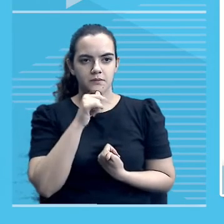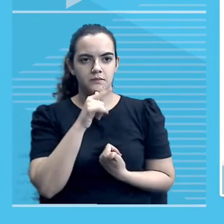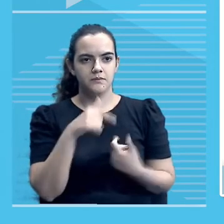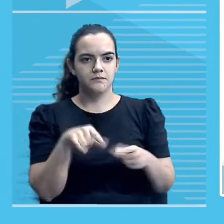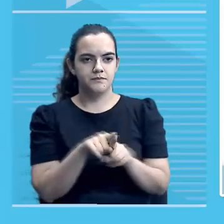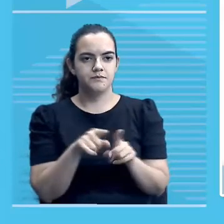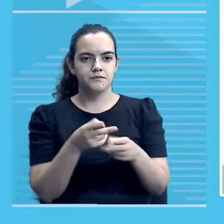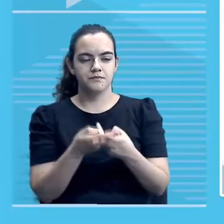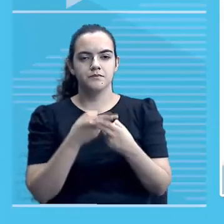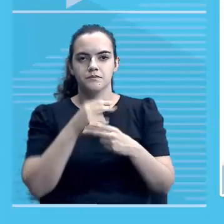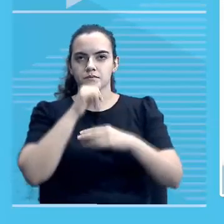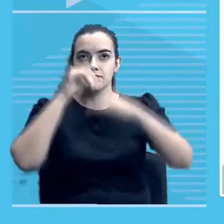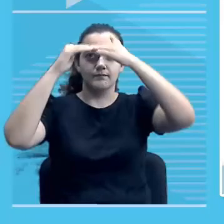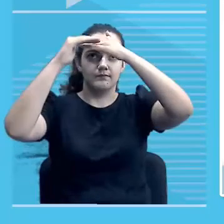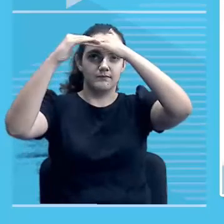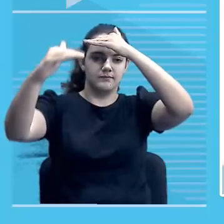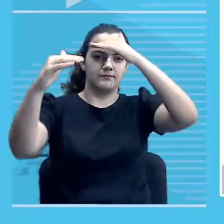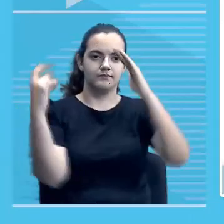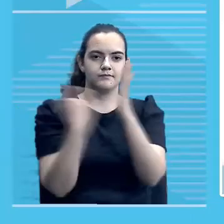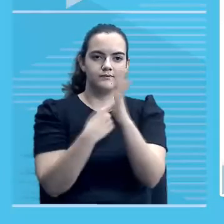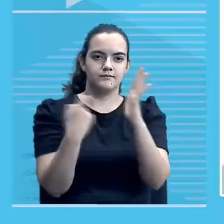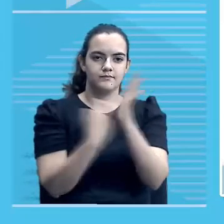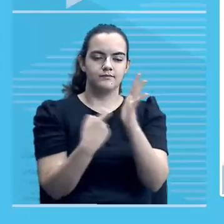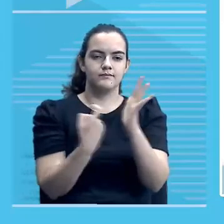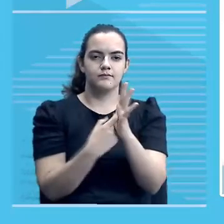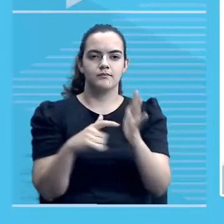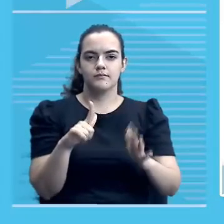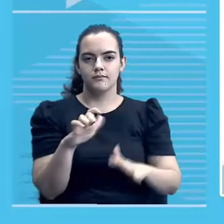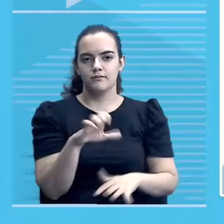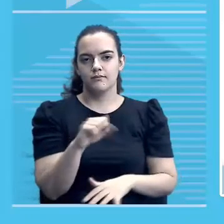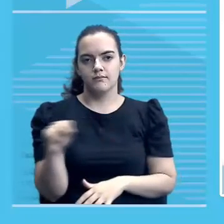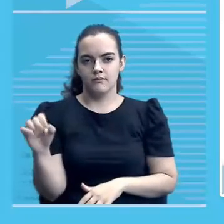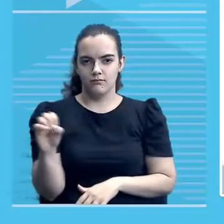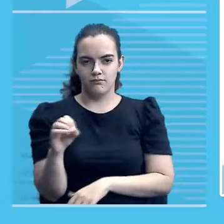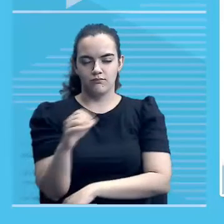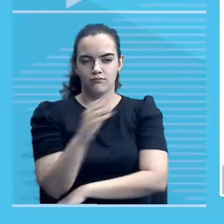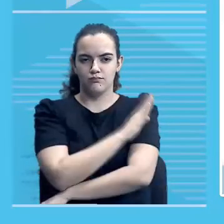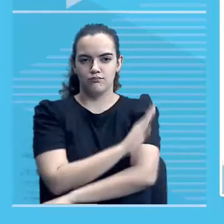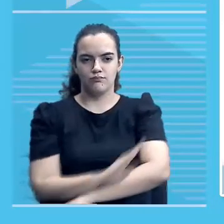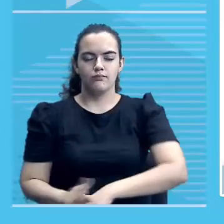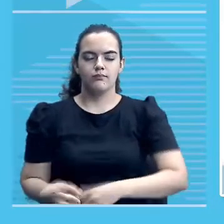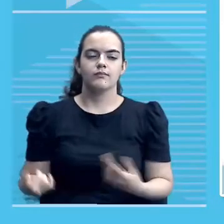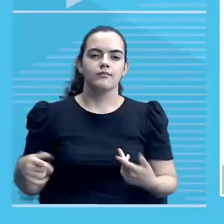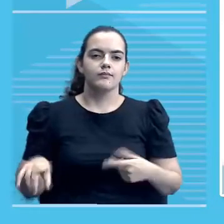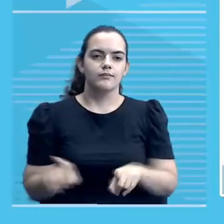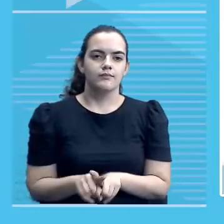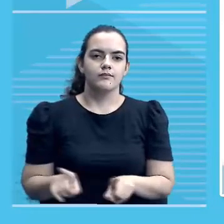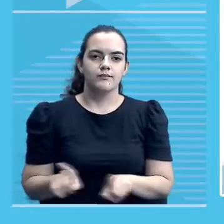fotos também. Coloquei mais aqui o carbonato de lítio, que é um medicamento, é um antidepressivo, né?